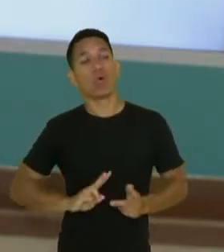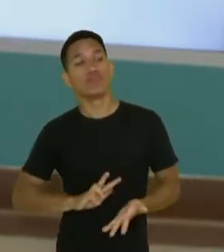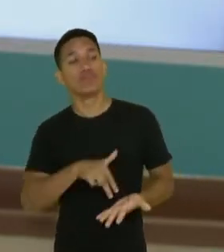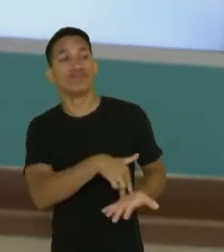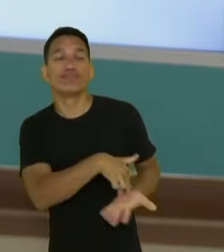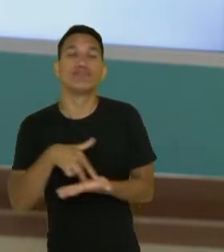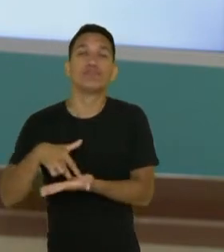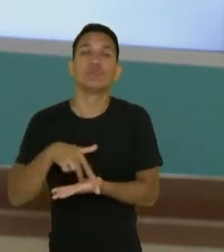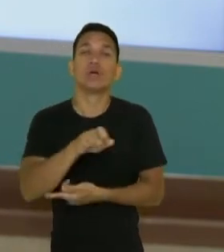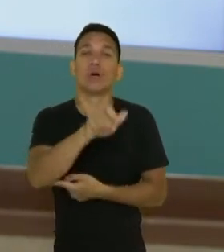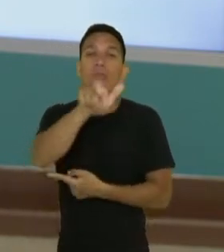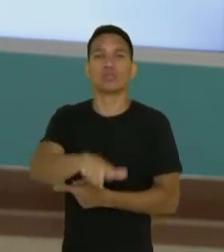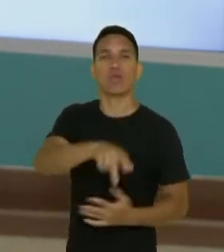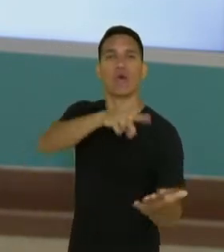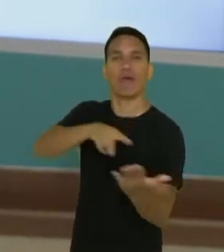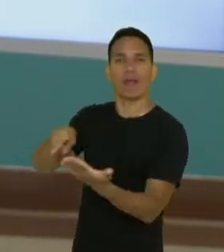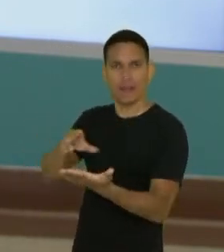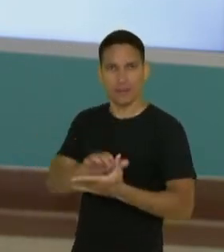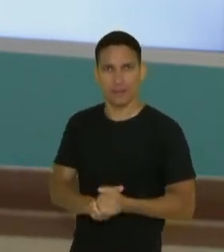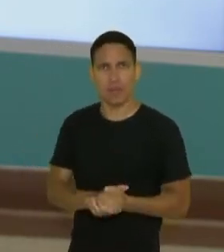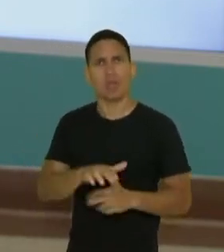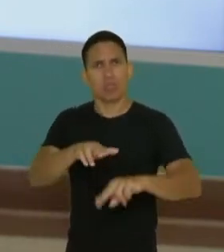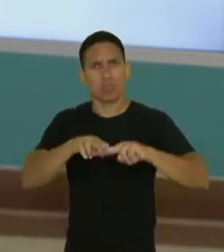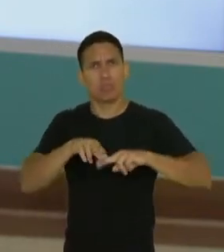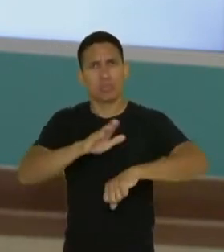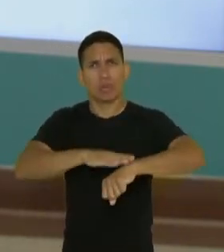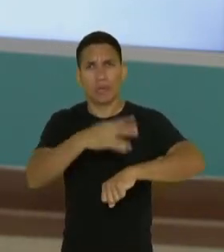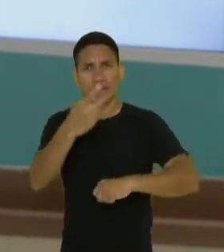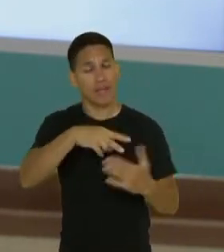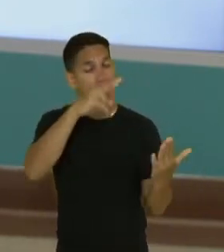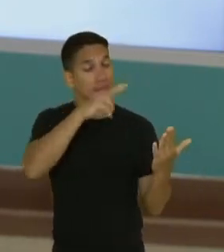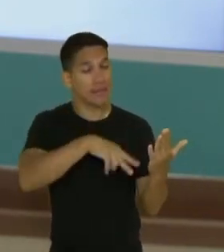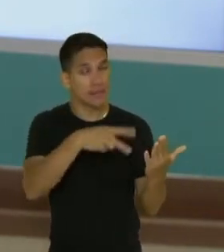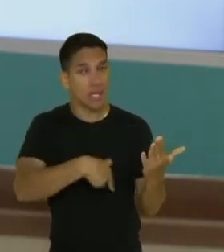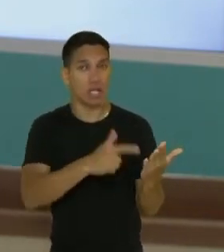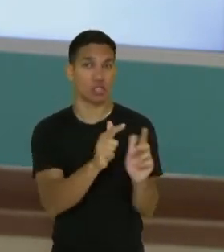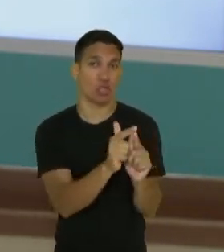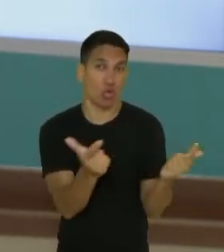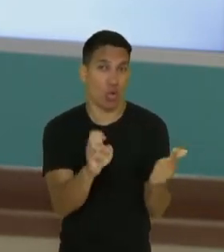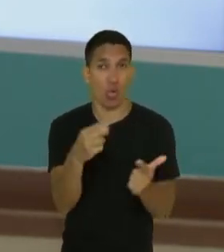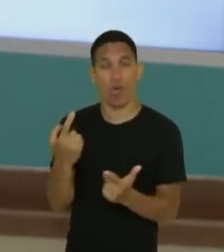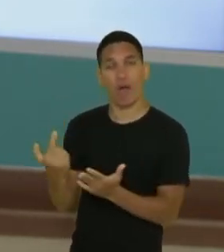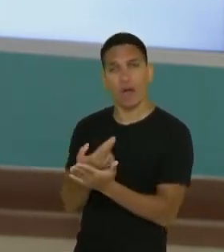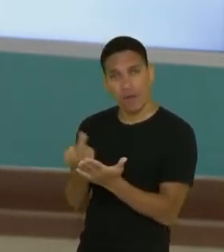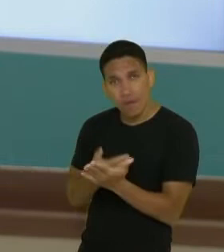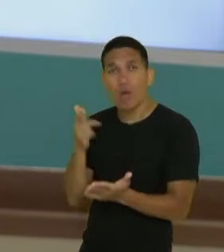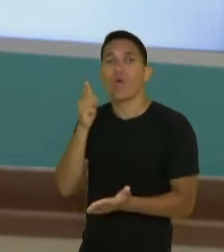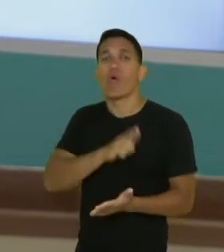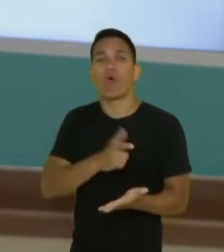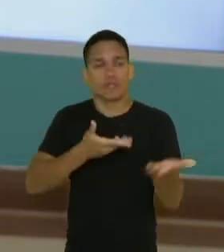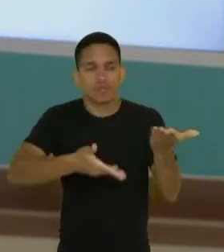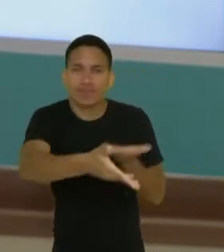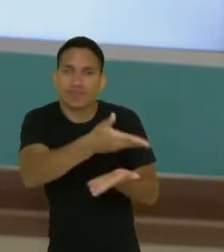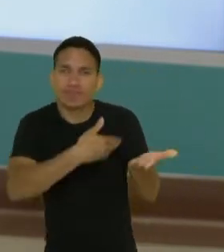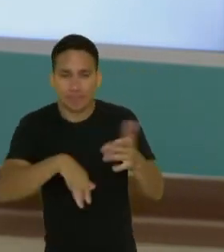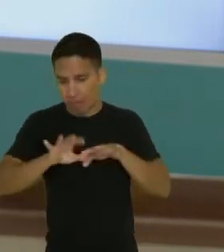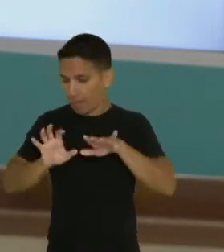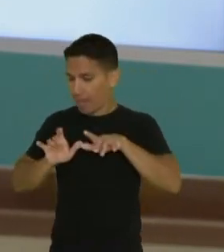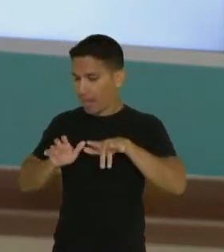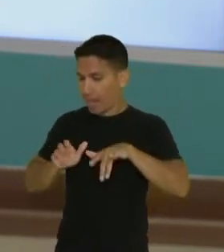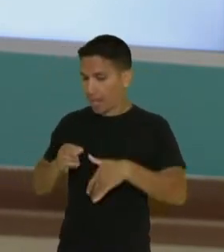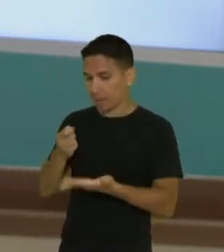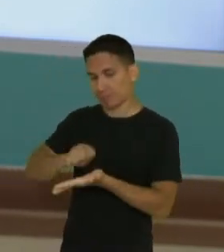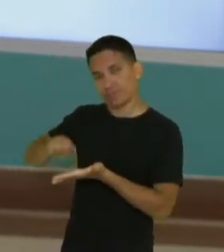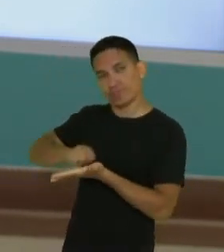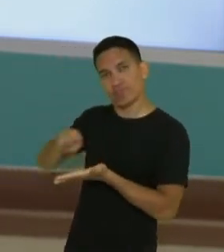lê, então, um texto publicado num jornal e numa revista, você pode interagir com esse texto escrevendo uma carta